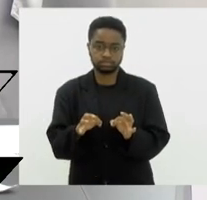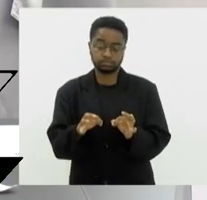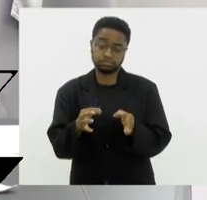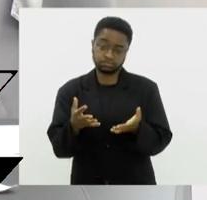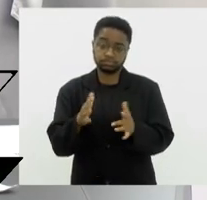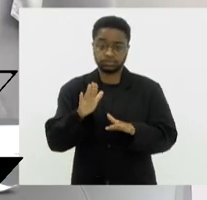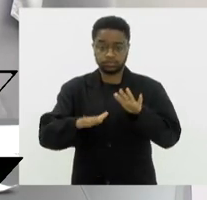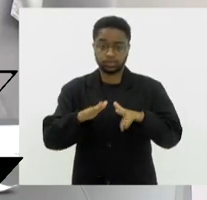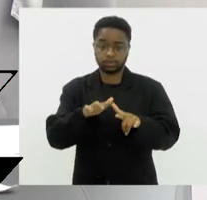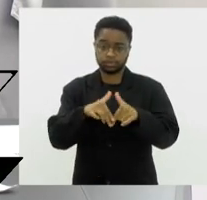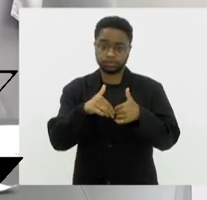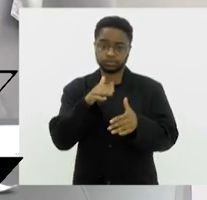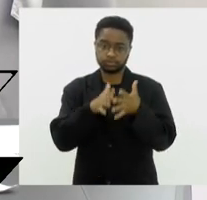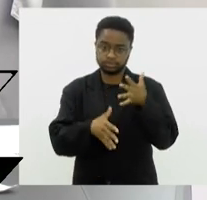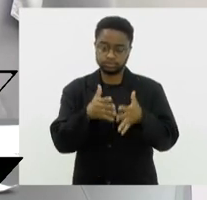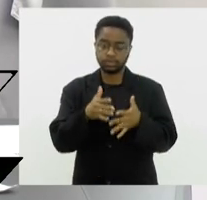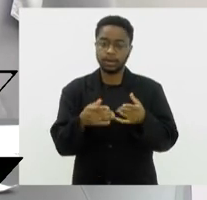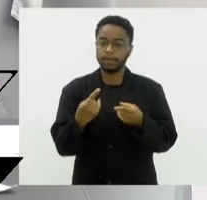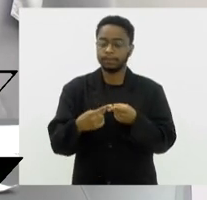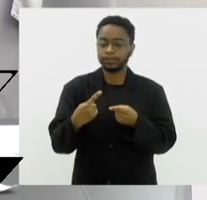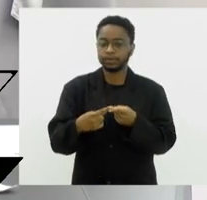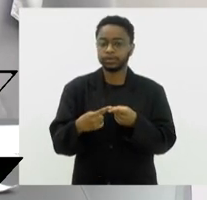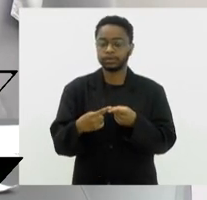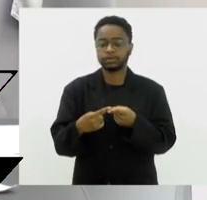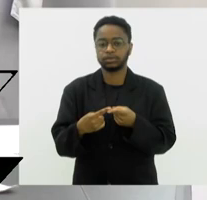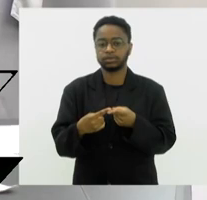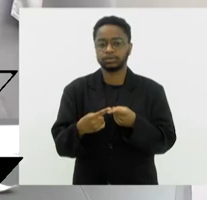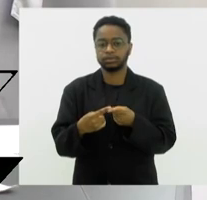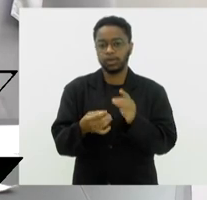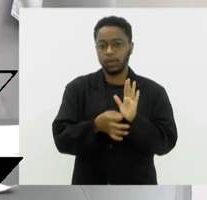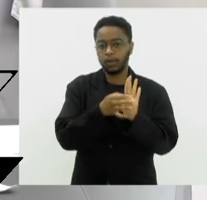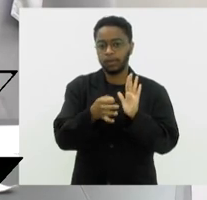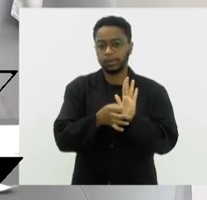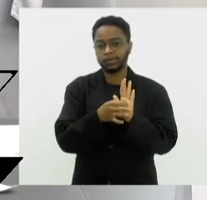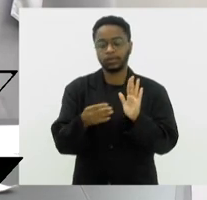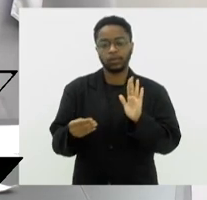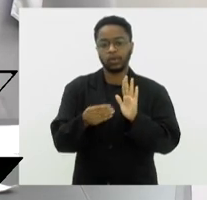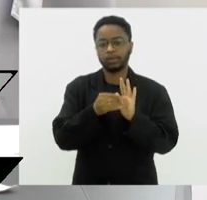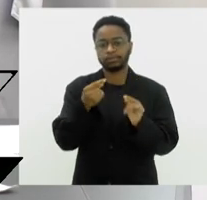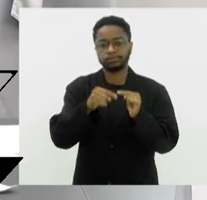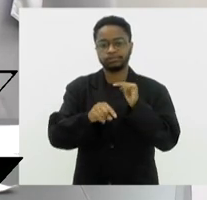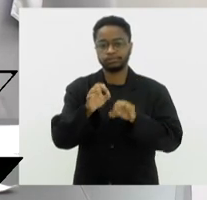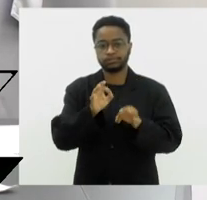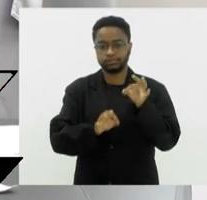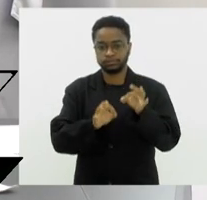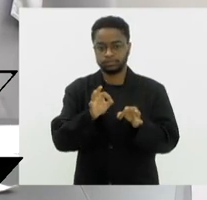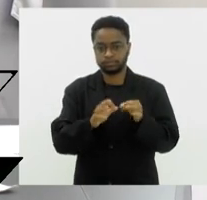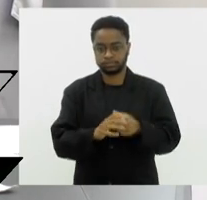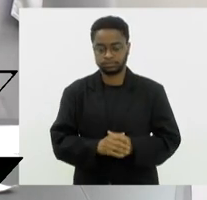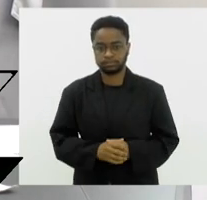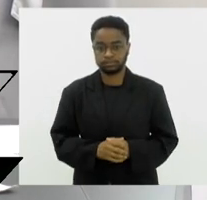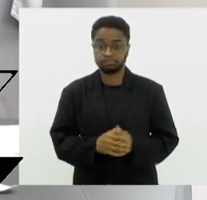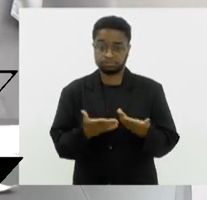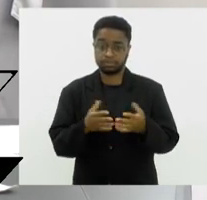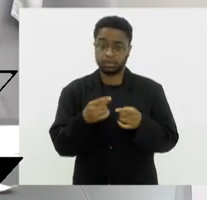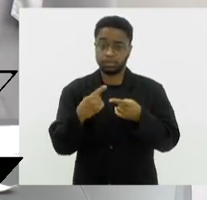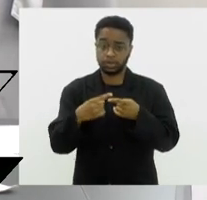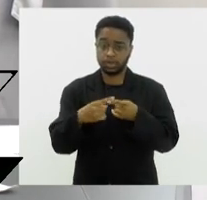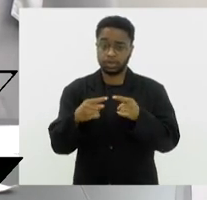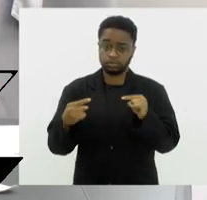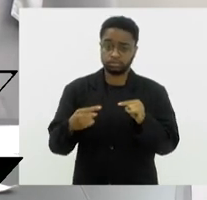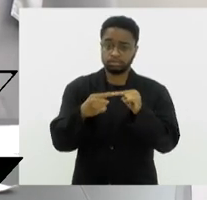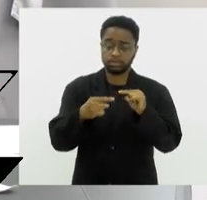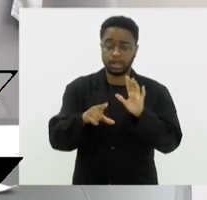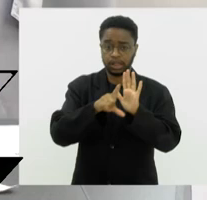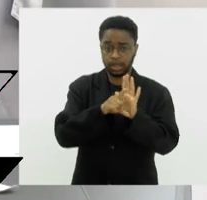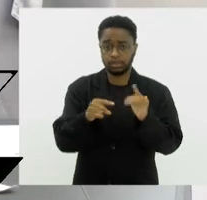motivo de prejudicabilidade, porque aí seria um parecer pela injuridicidade. É legal, é constitucional, mas é